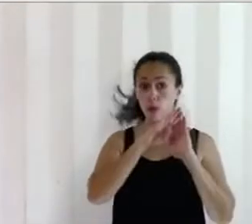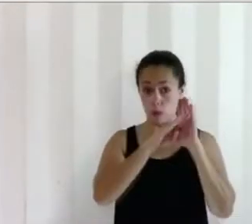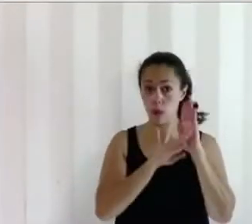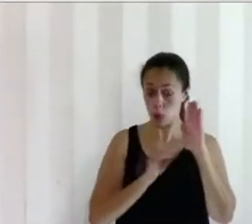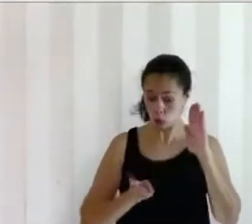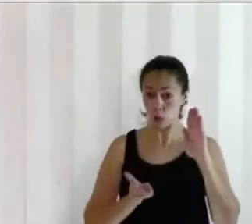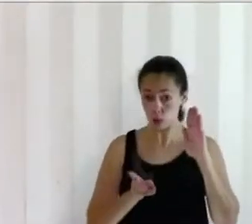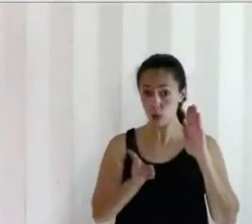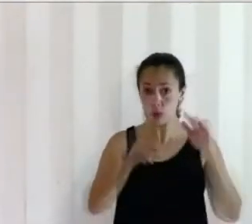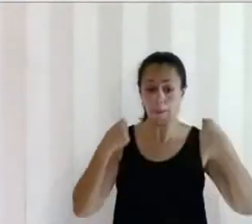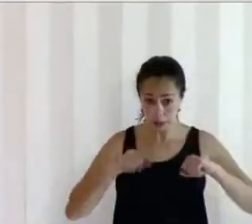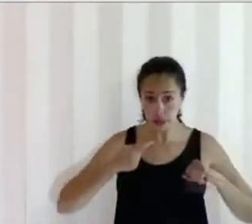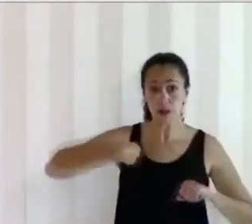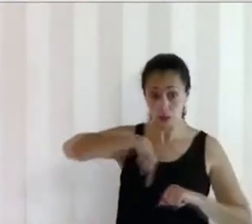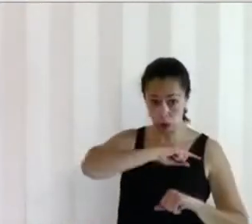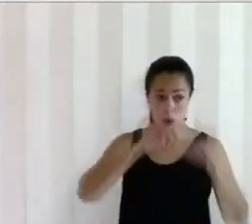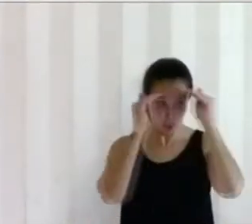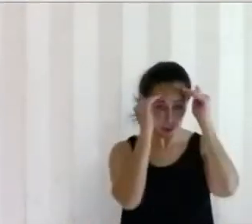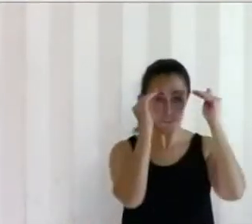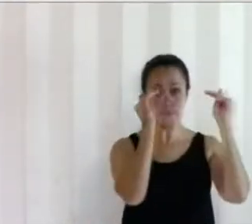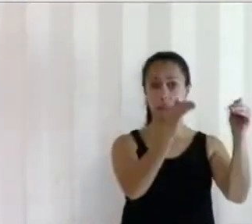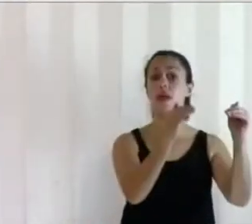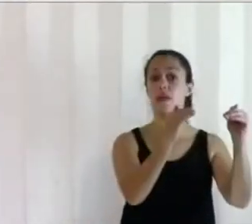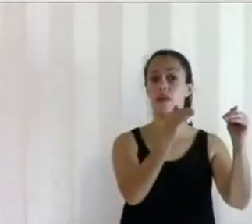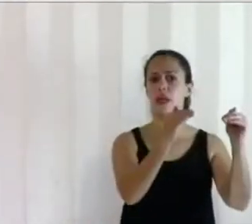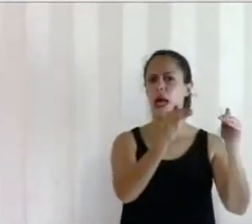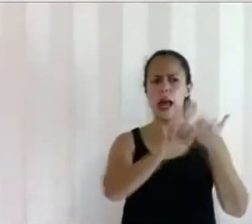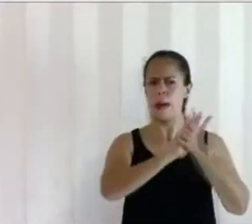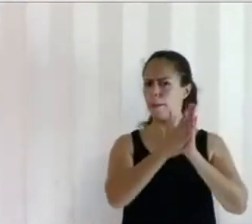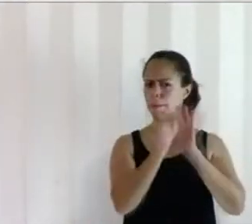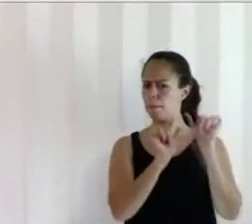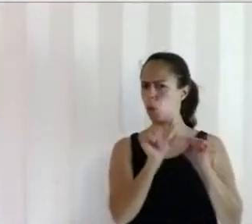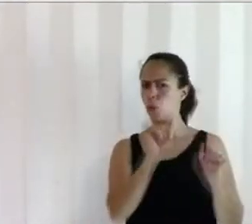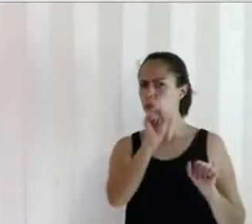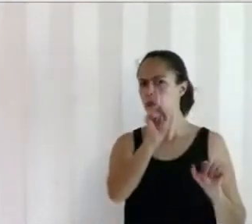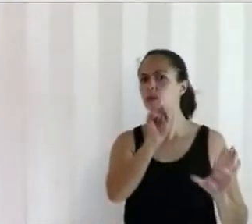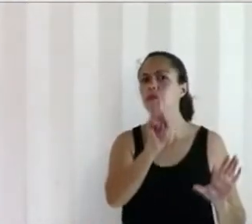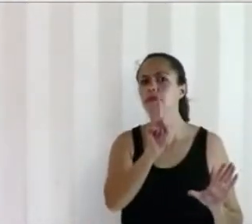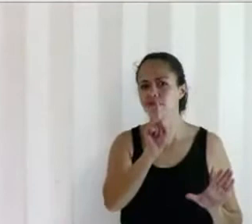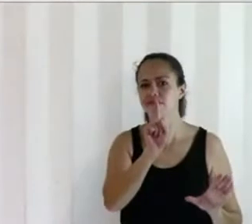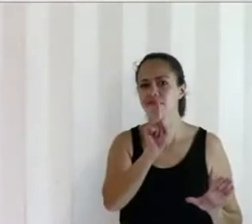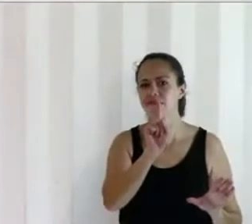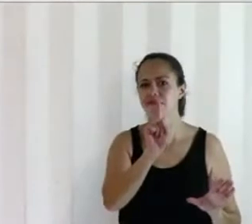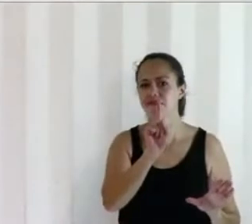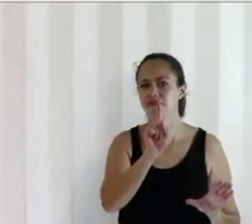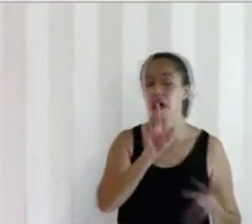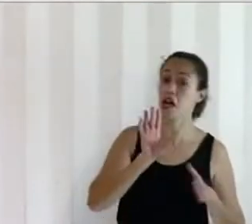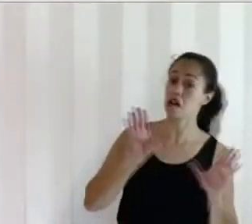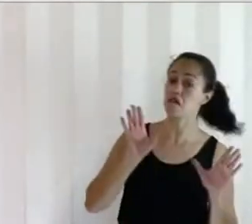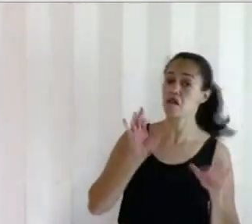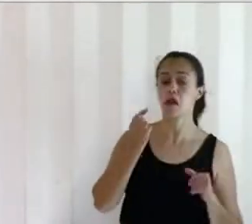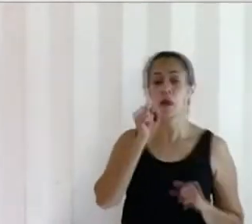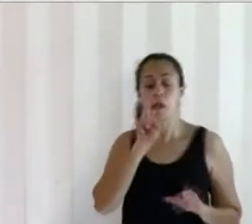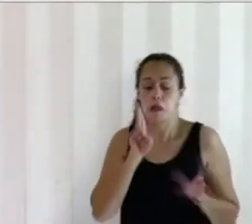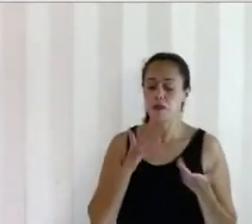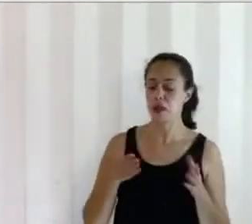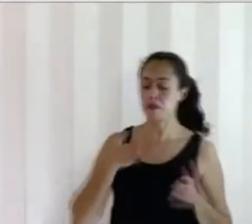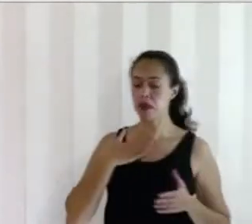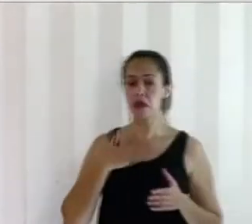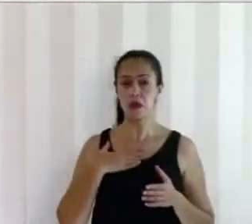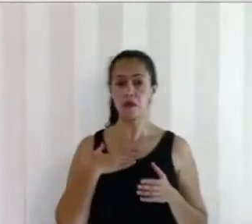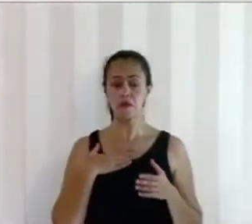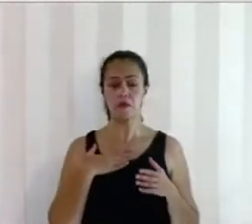um dever. Ou você pensa que, porque nós somos cristãos e o Senhor Jesus cumpriu a